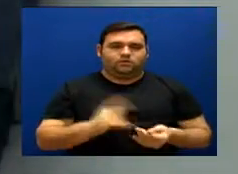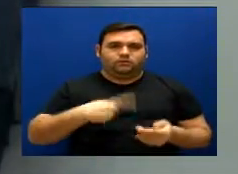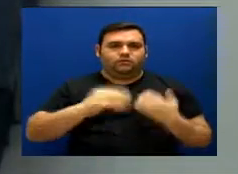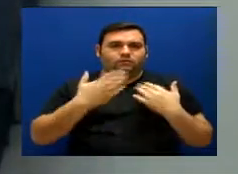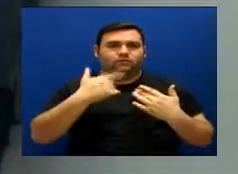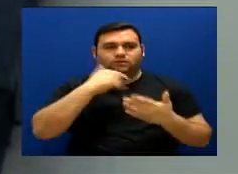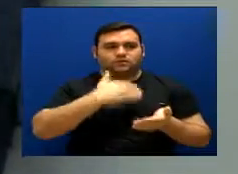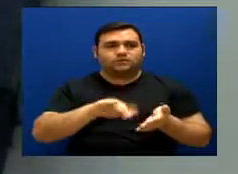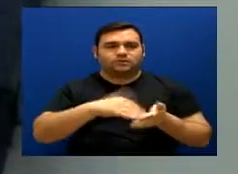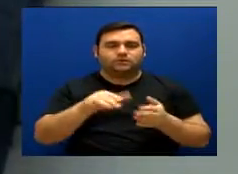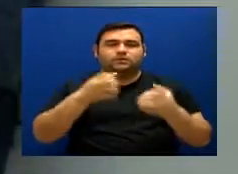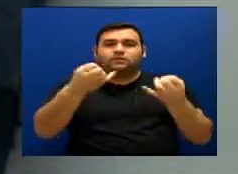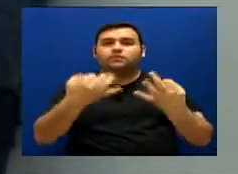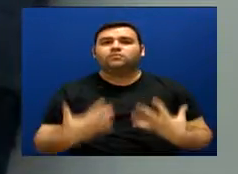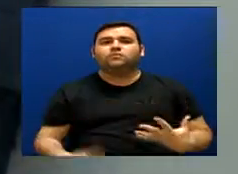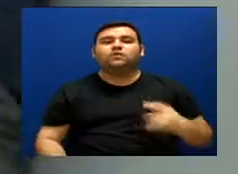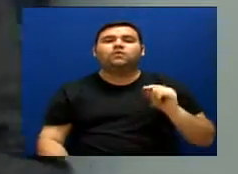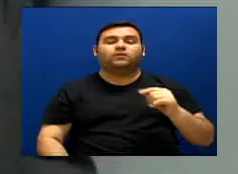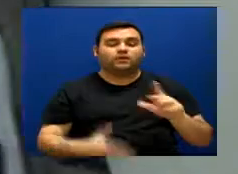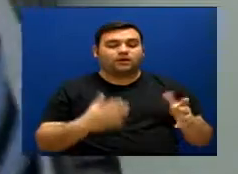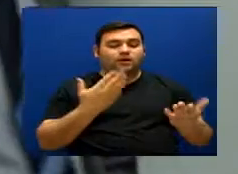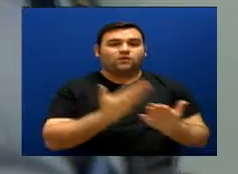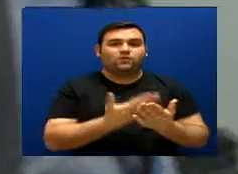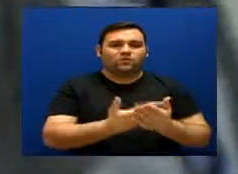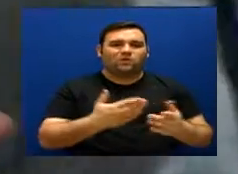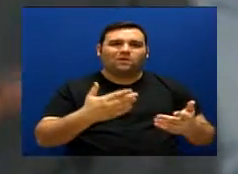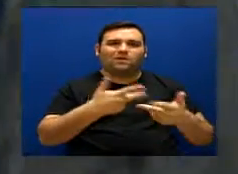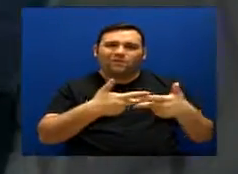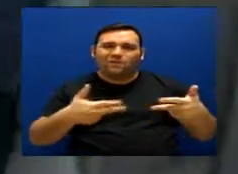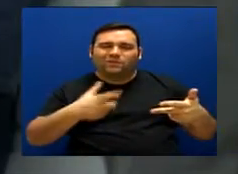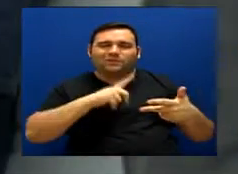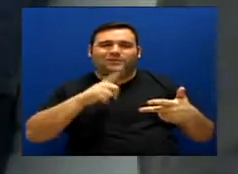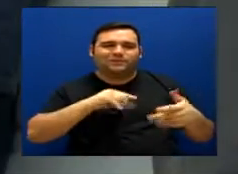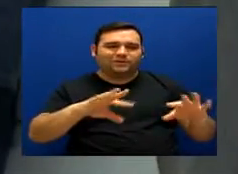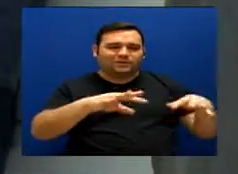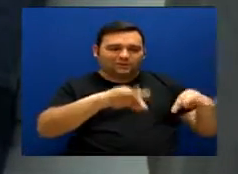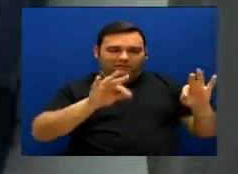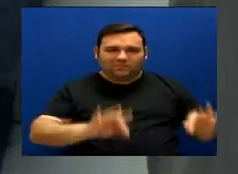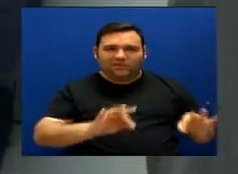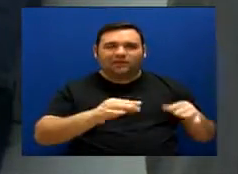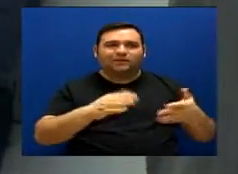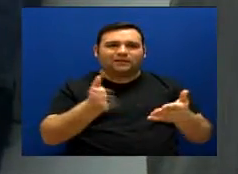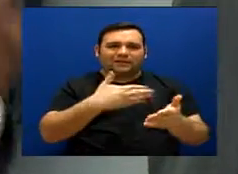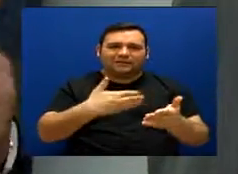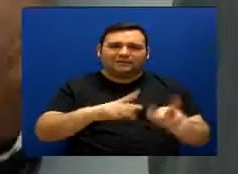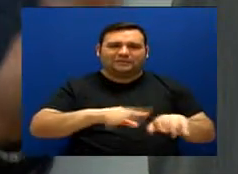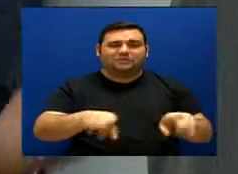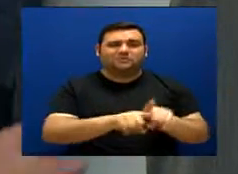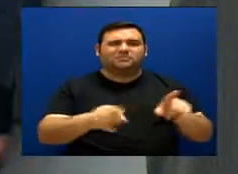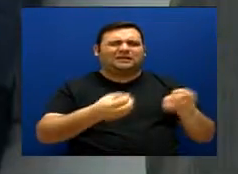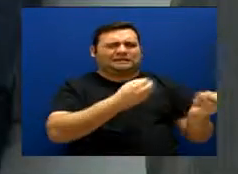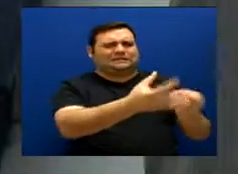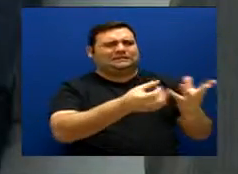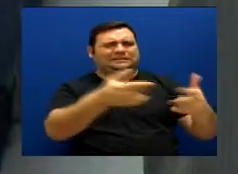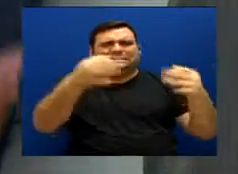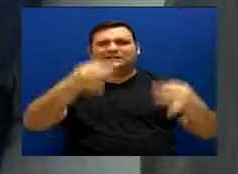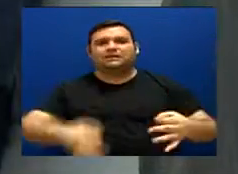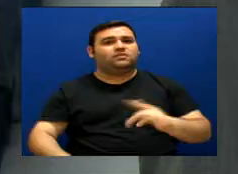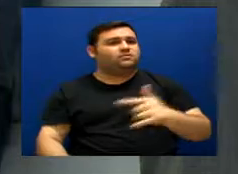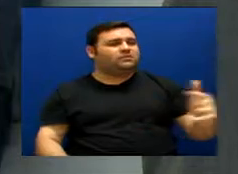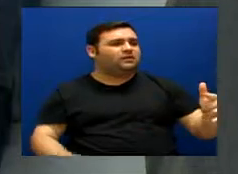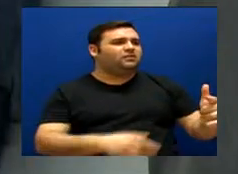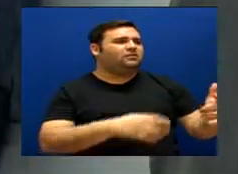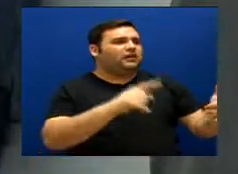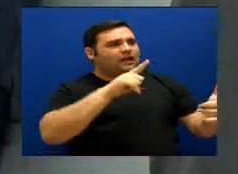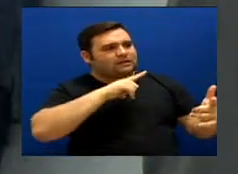secretário da Educação com respeito ao kit escolar. O kit escolar até aqui ele tem sido muito mal distribuído,